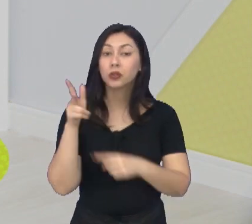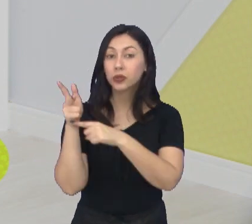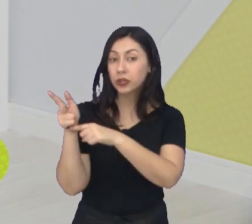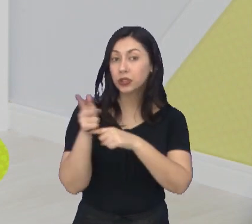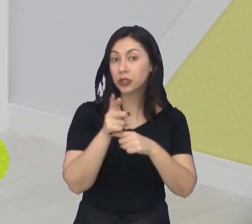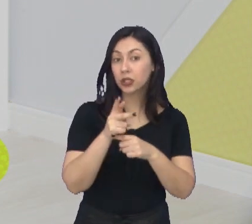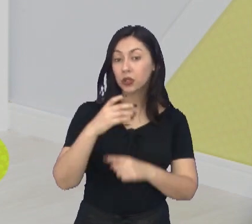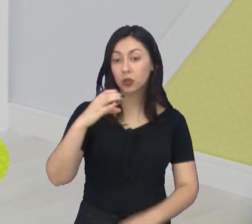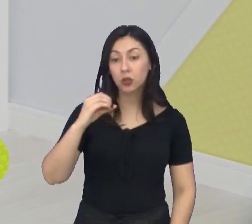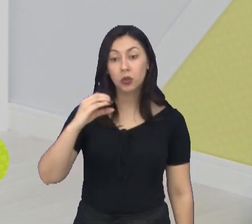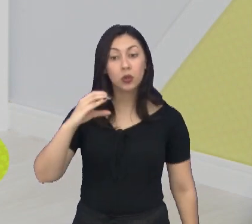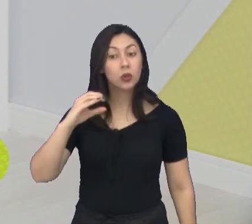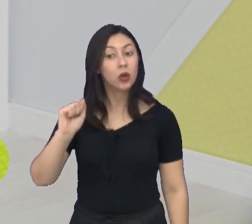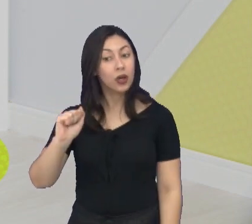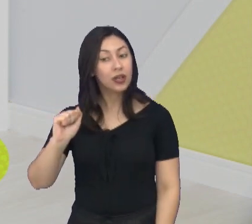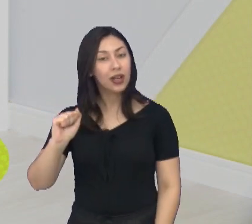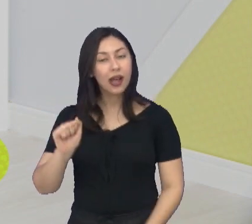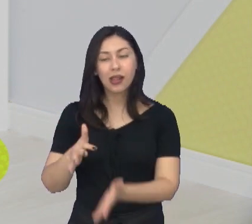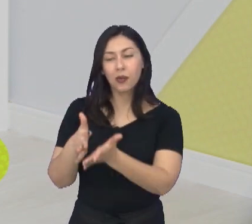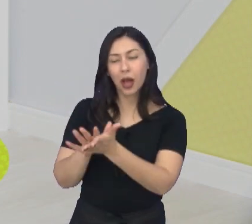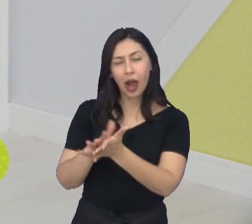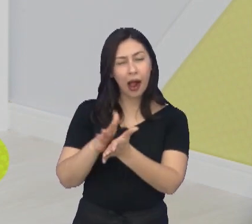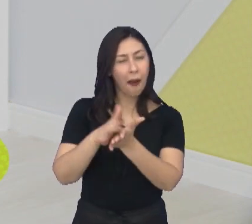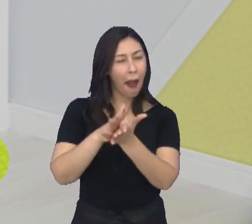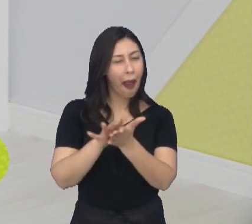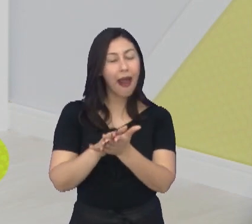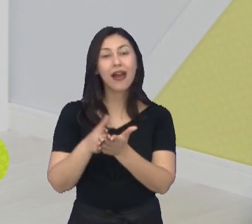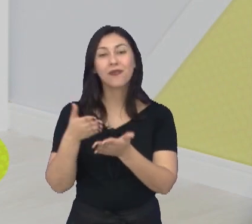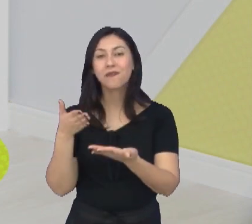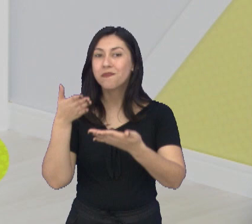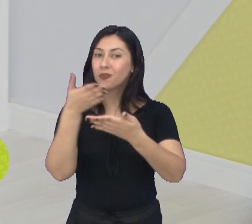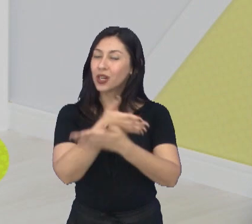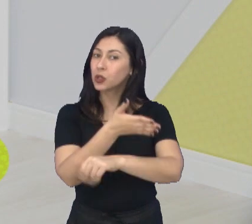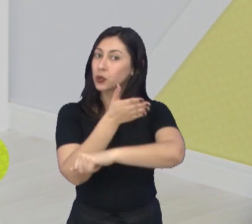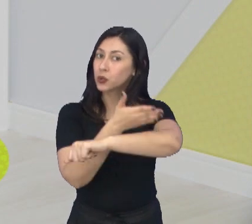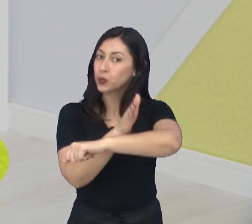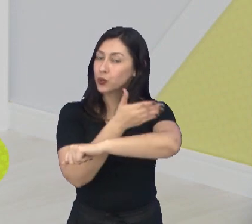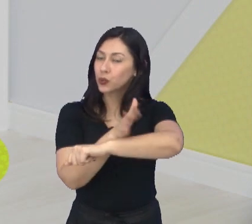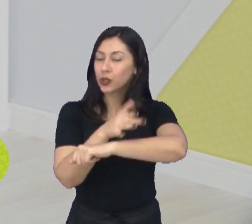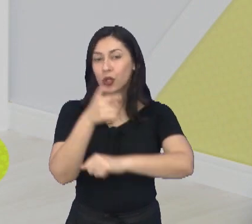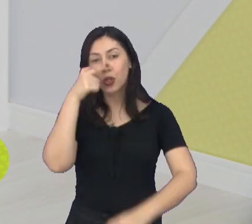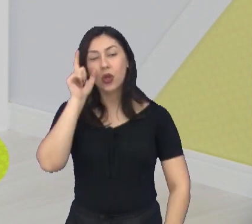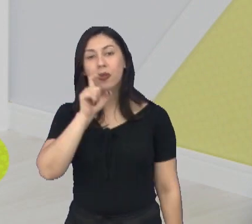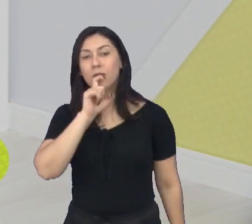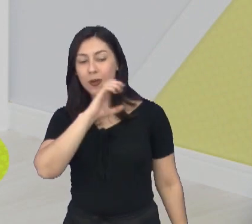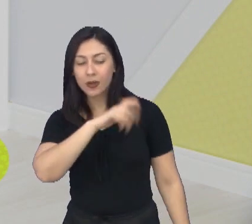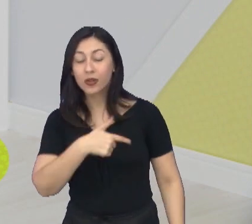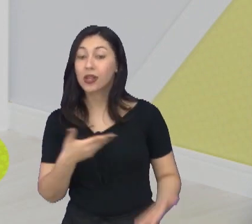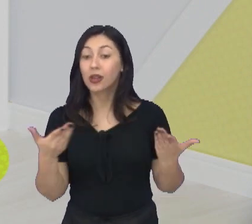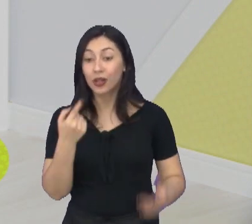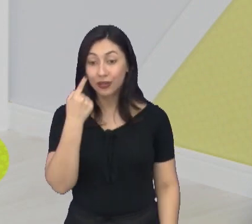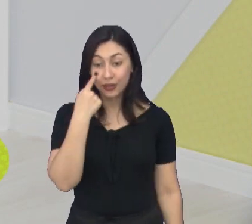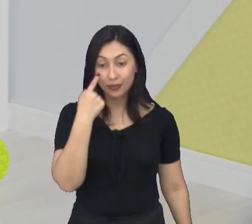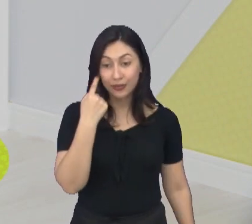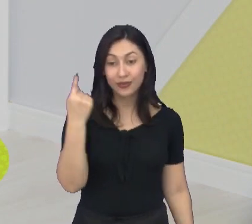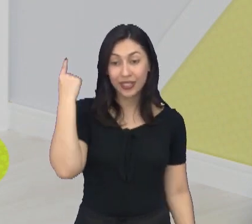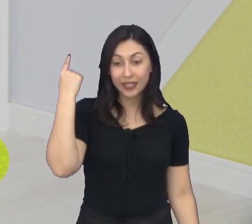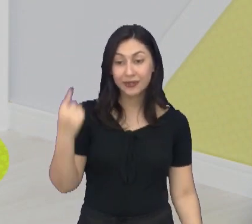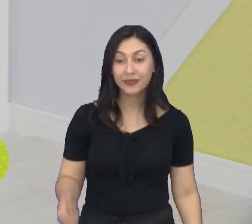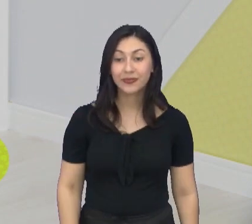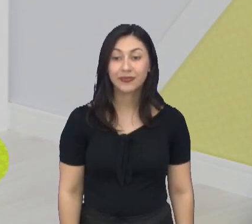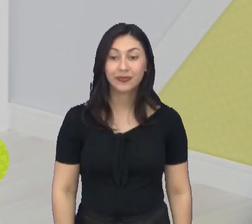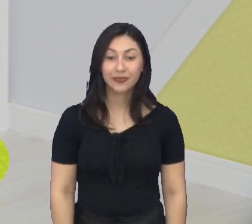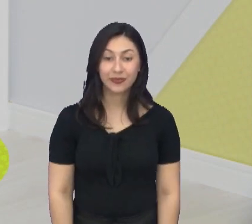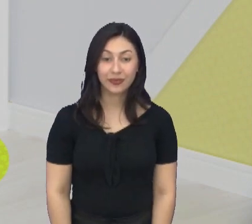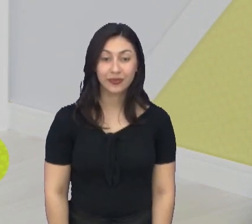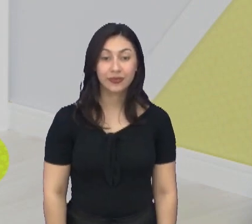cinegrafista Luciano Coca, o sambista Coquinha, estiveram no treino de ontem da Águia e você confere agora. Solta, Matheus.